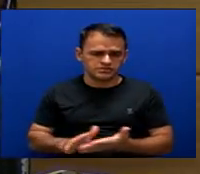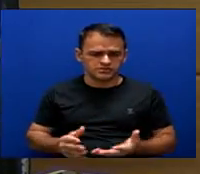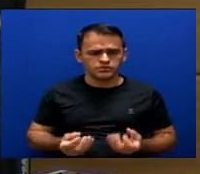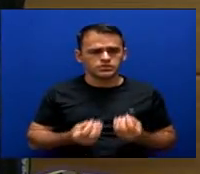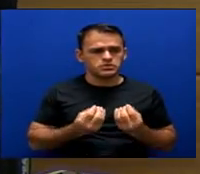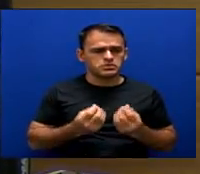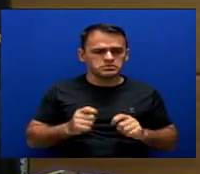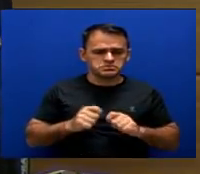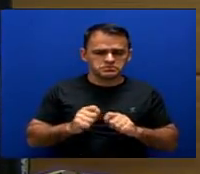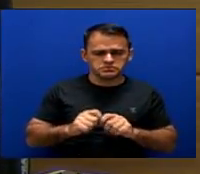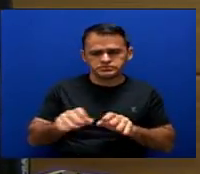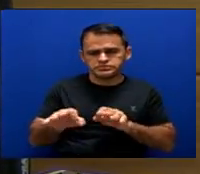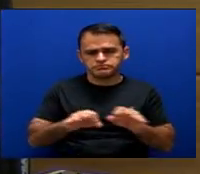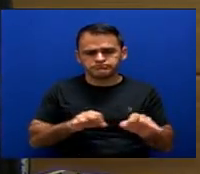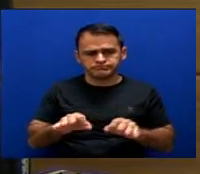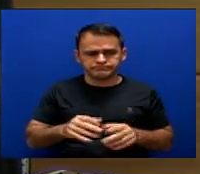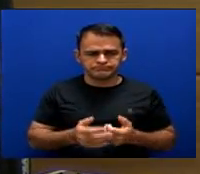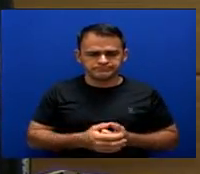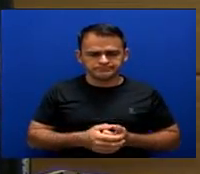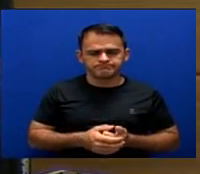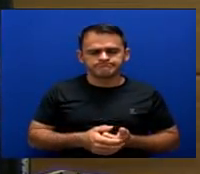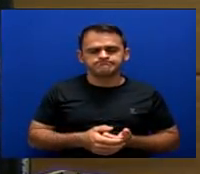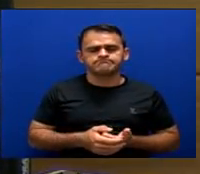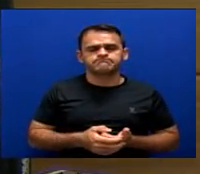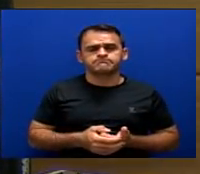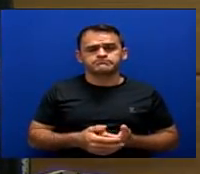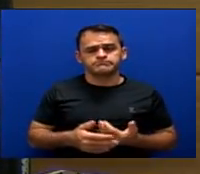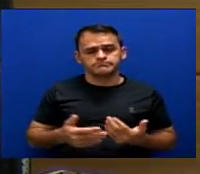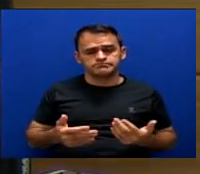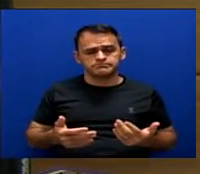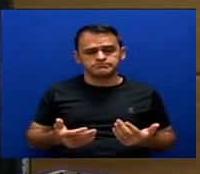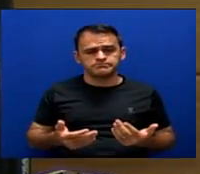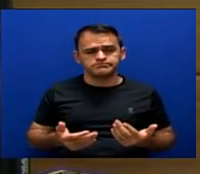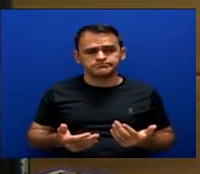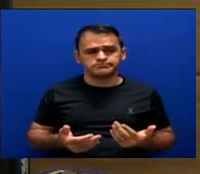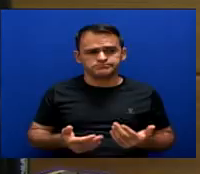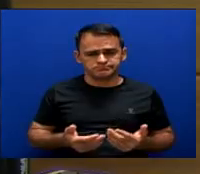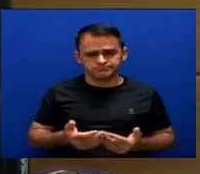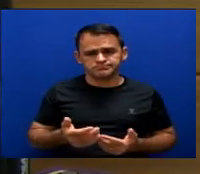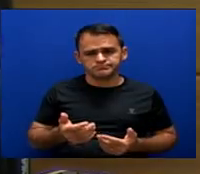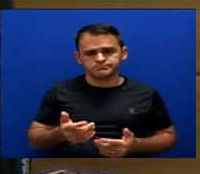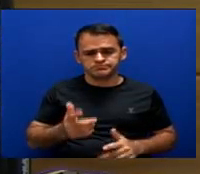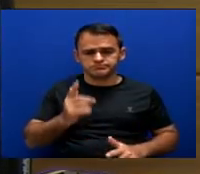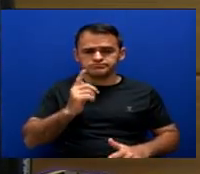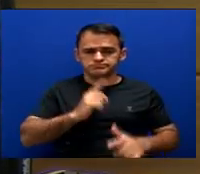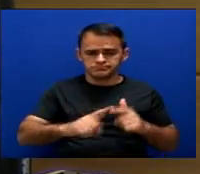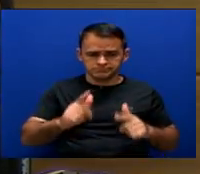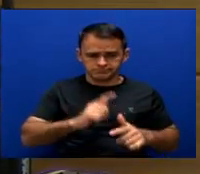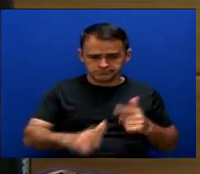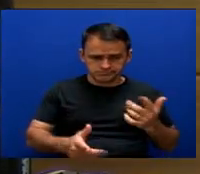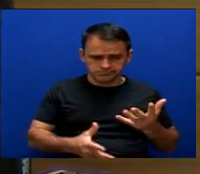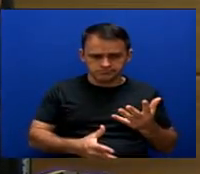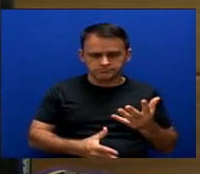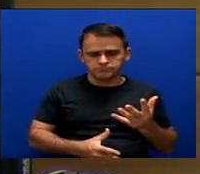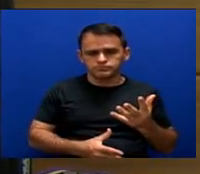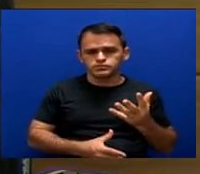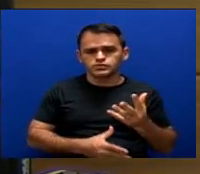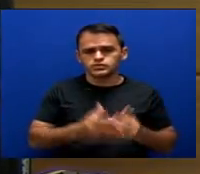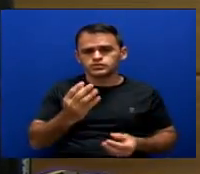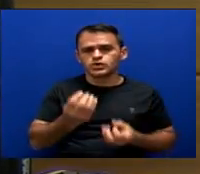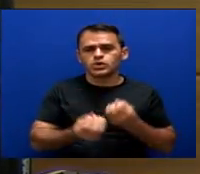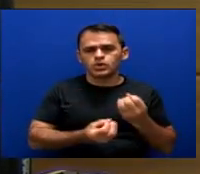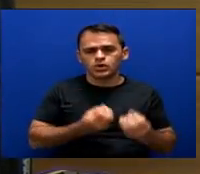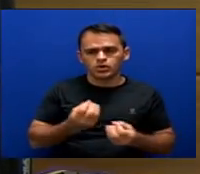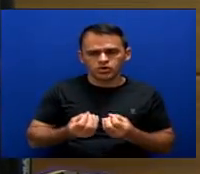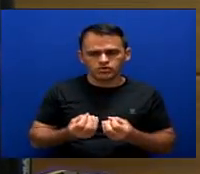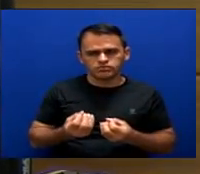e normalmente as as situações as soluções mais consenso armadas são as melhores não